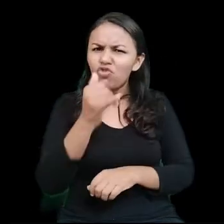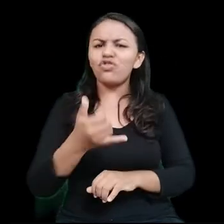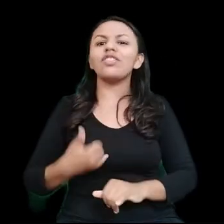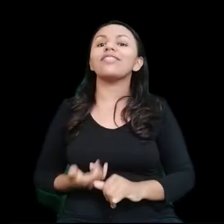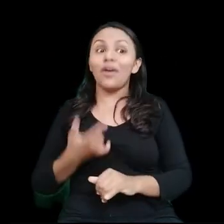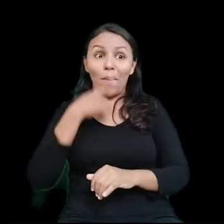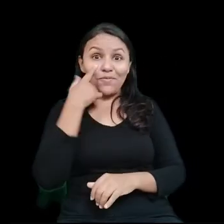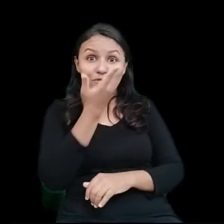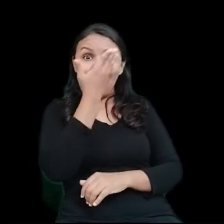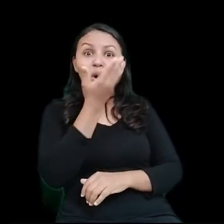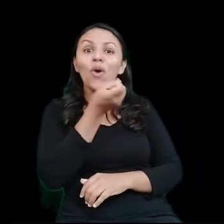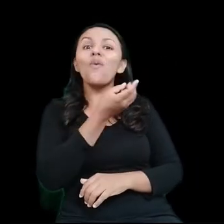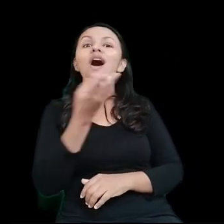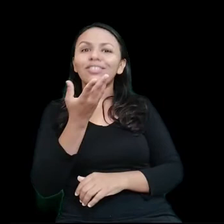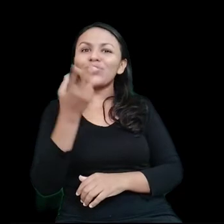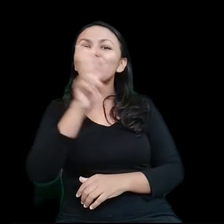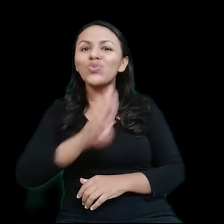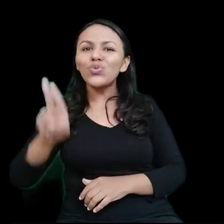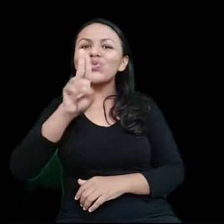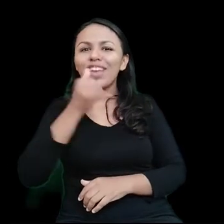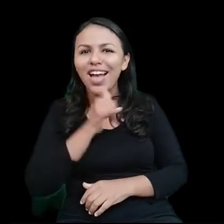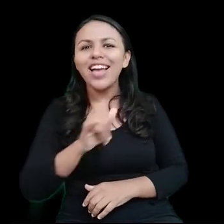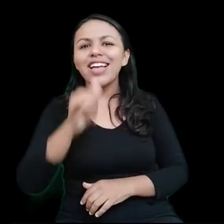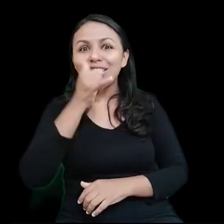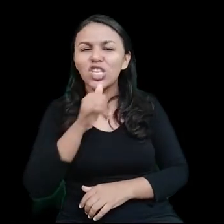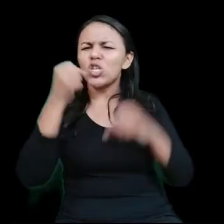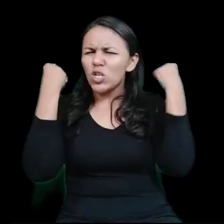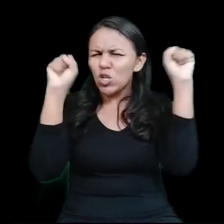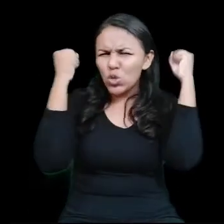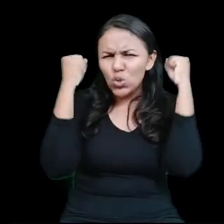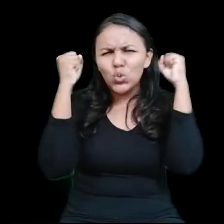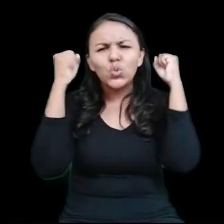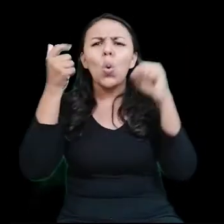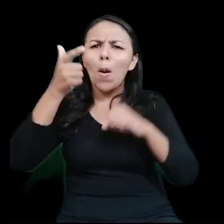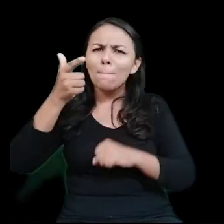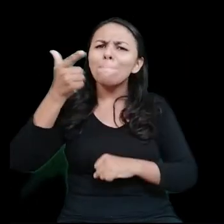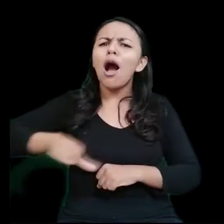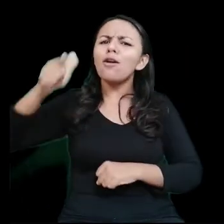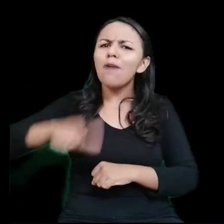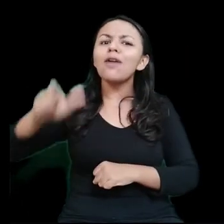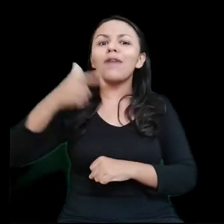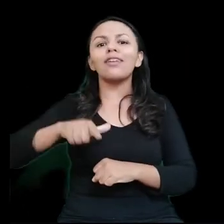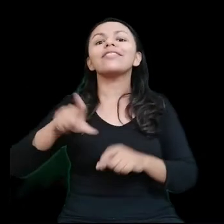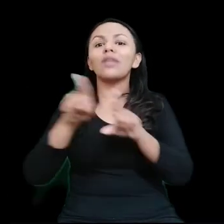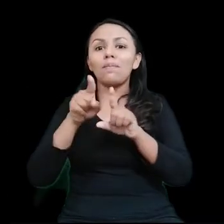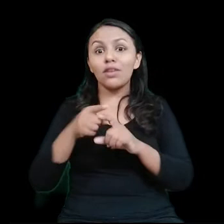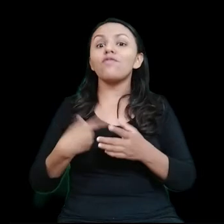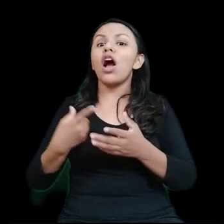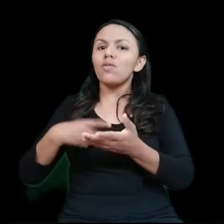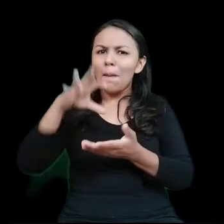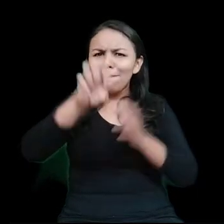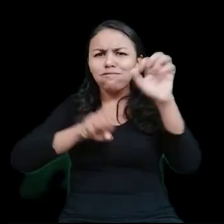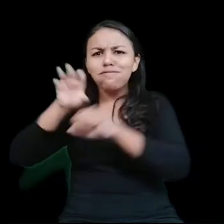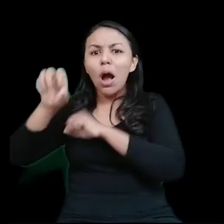neste gráfico. Aumentando assim o exercício físico, nós vamos melhorar o consumo de substratos do nosso